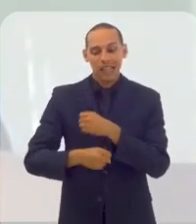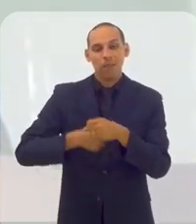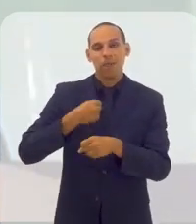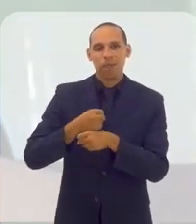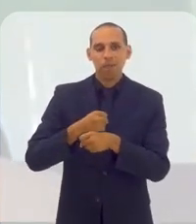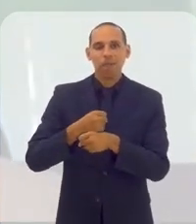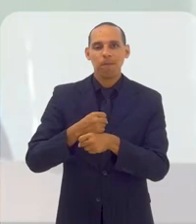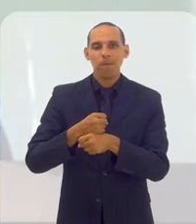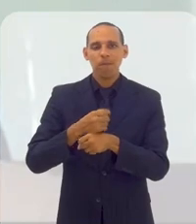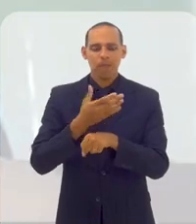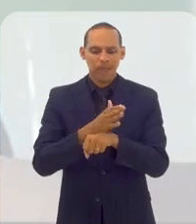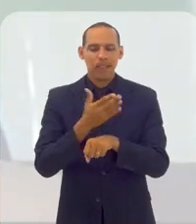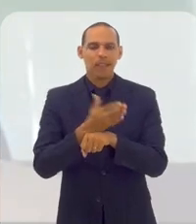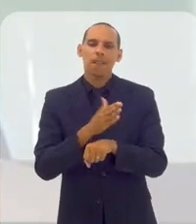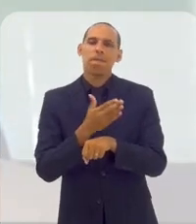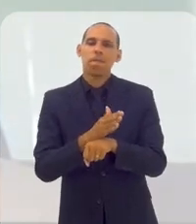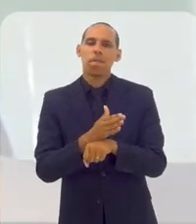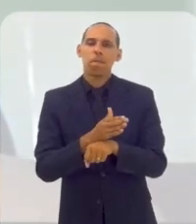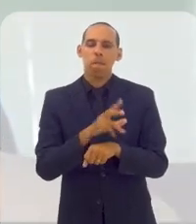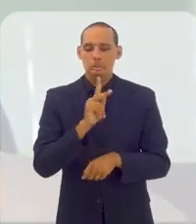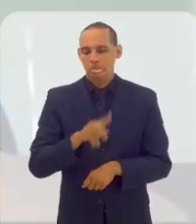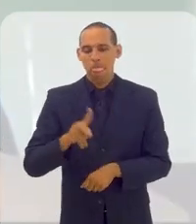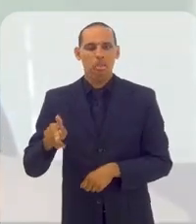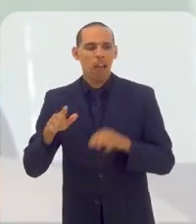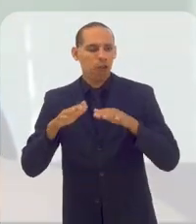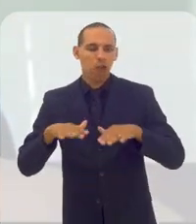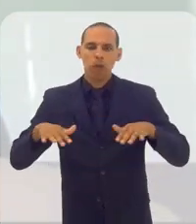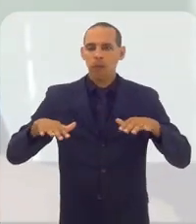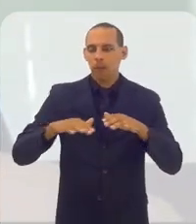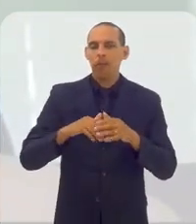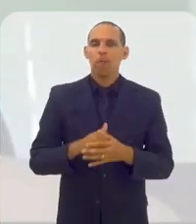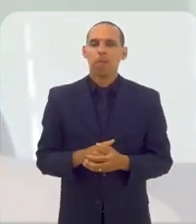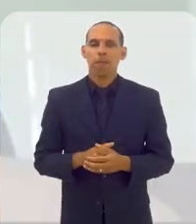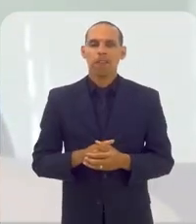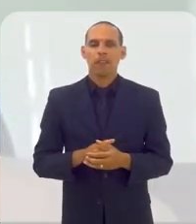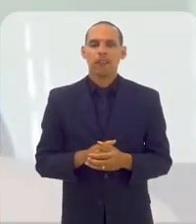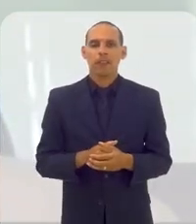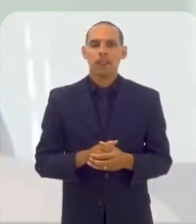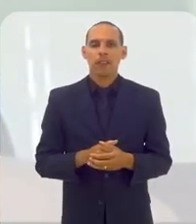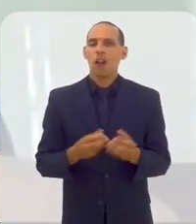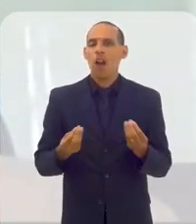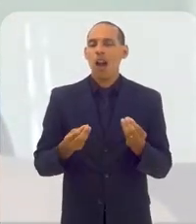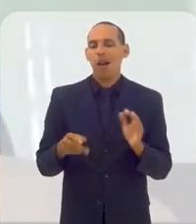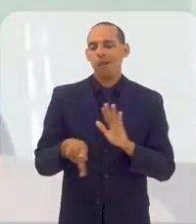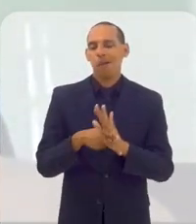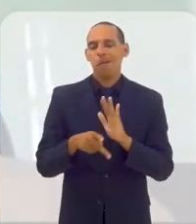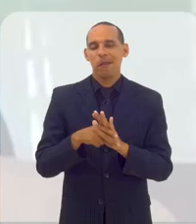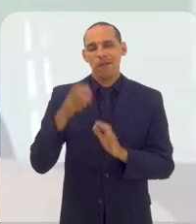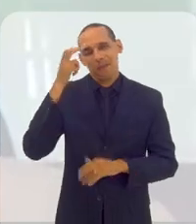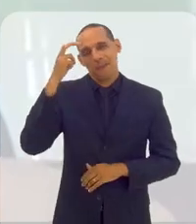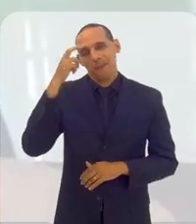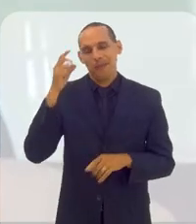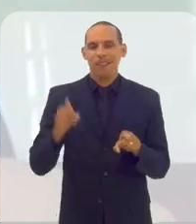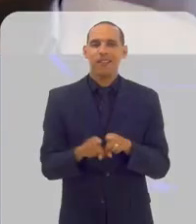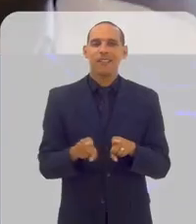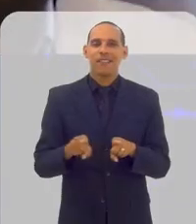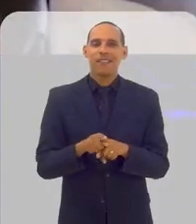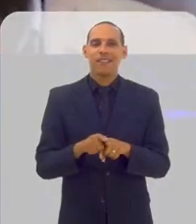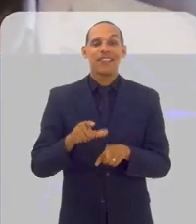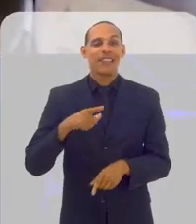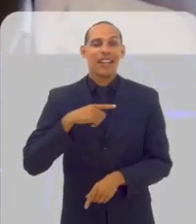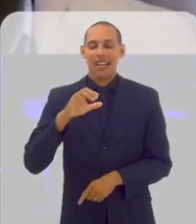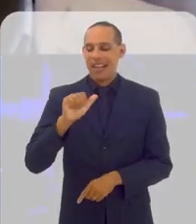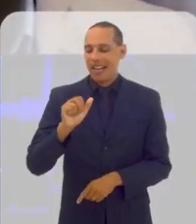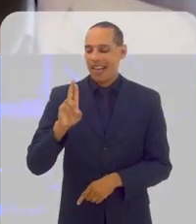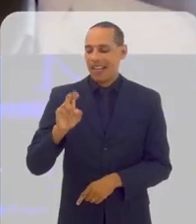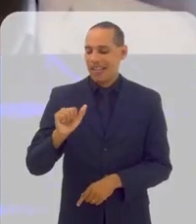para o próximo ano né planeja capacitar os nossos professores em propriedade intelectual também nós